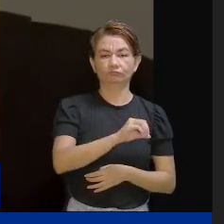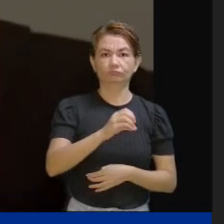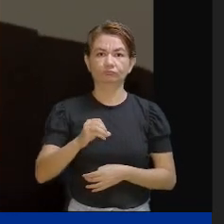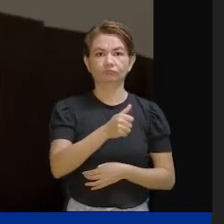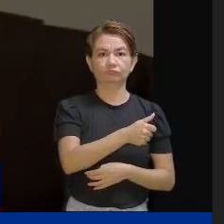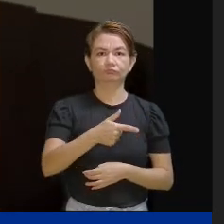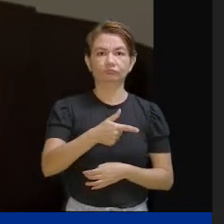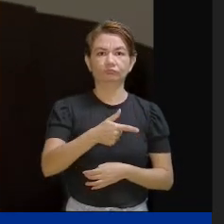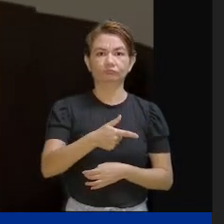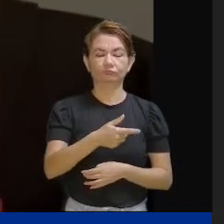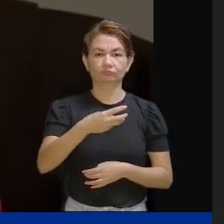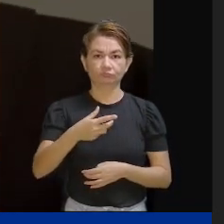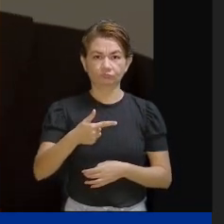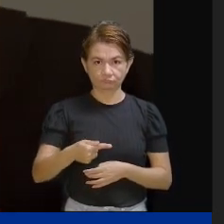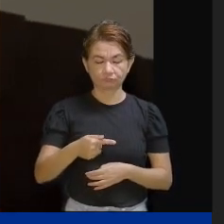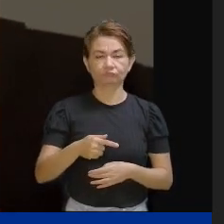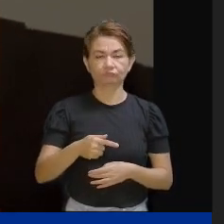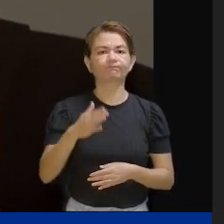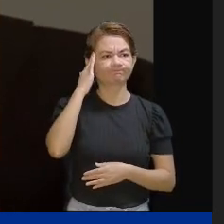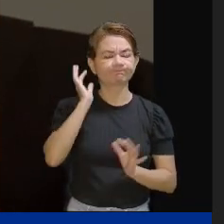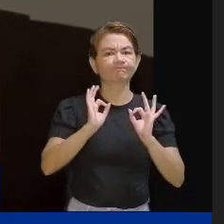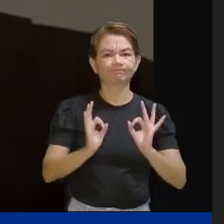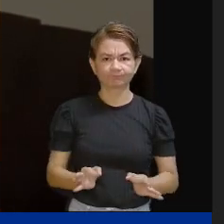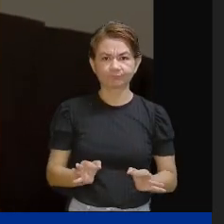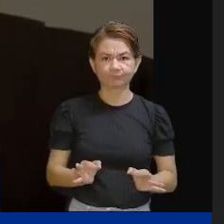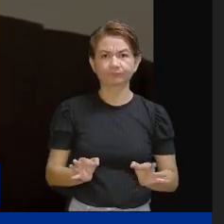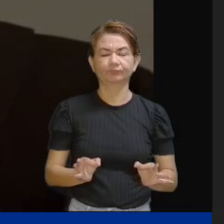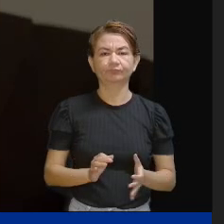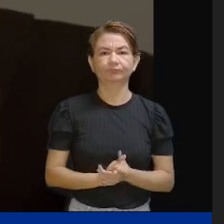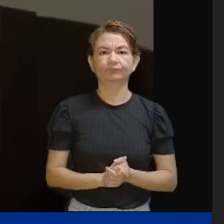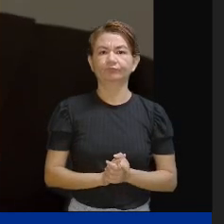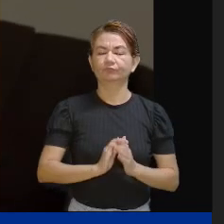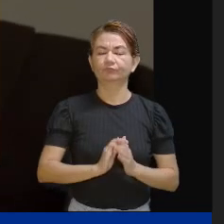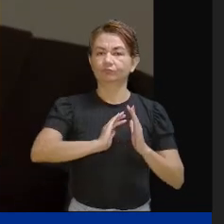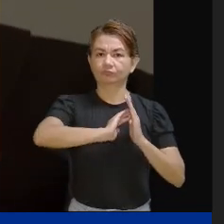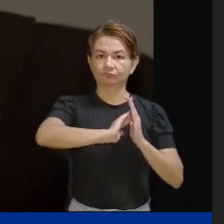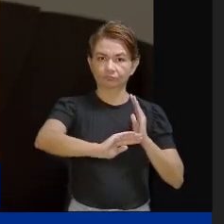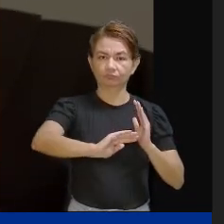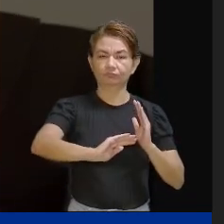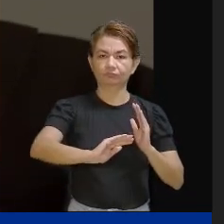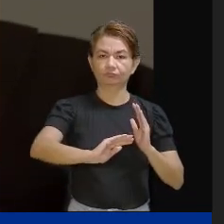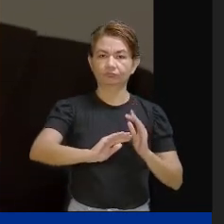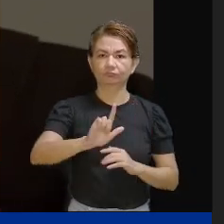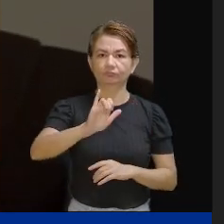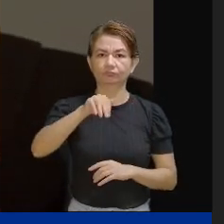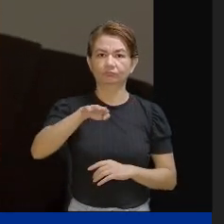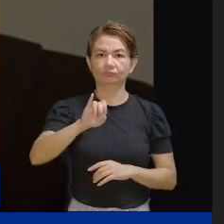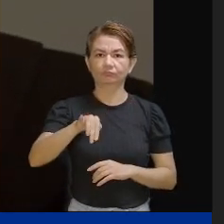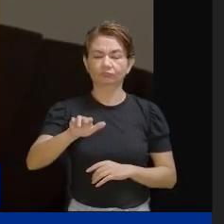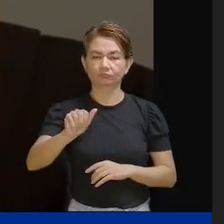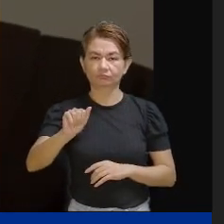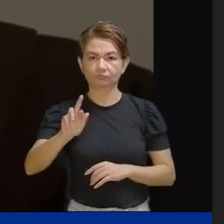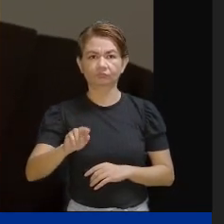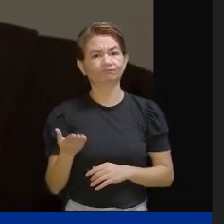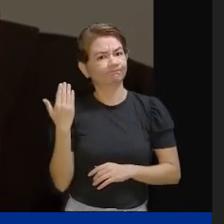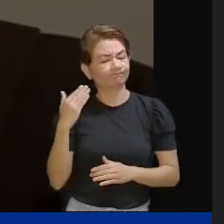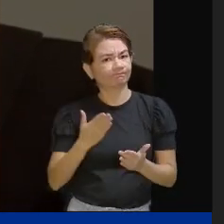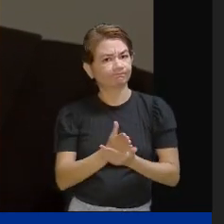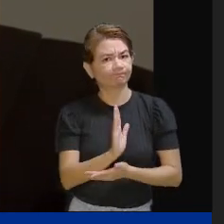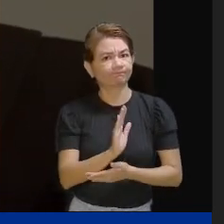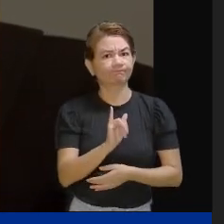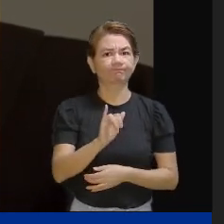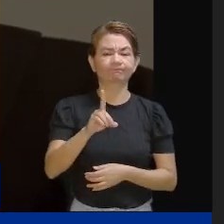5200127, entendendo corretamente, excelências, pela revogação de liminar anteriormente deferida no